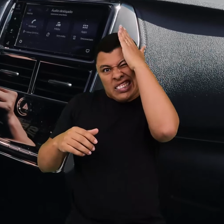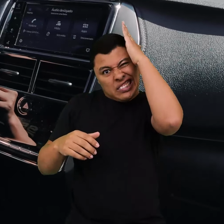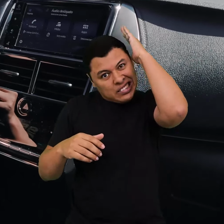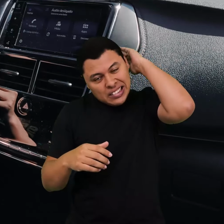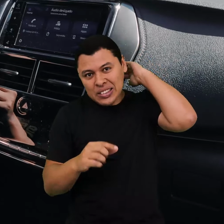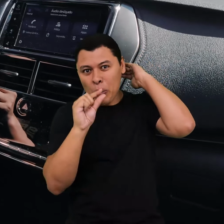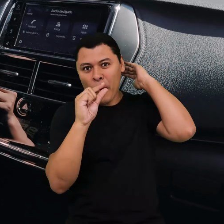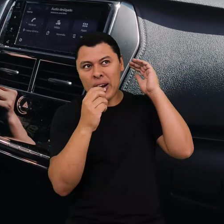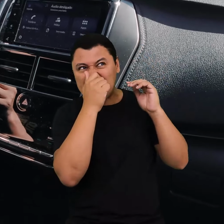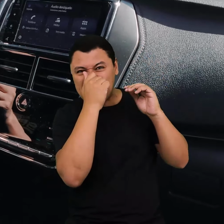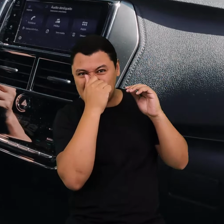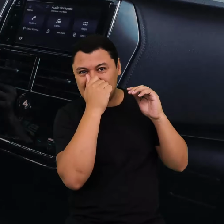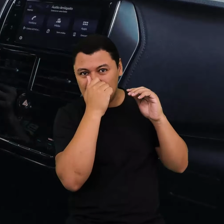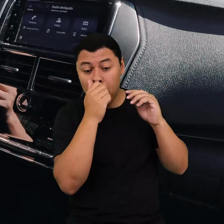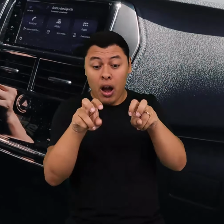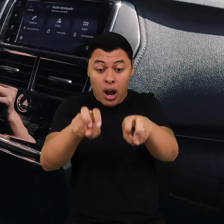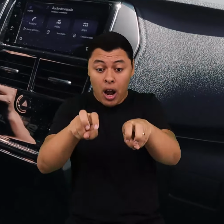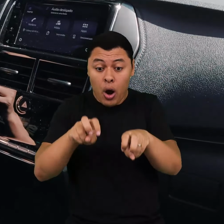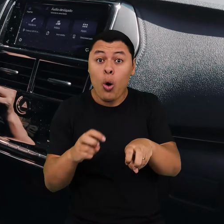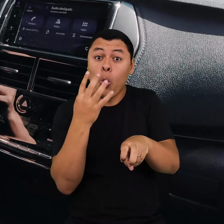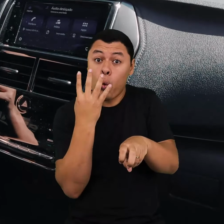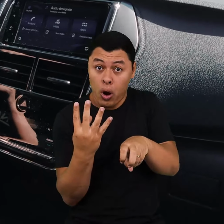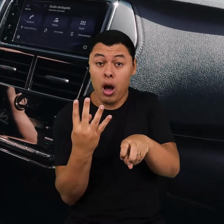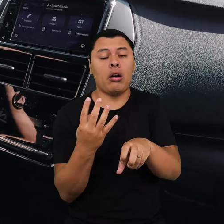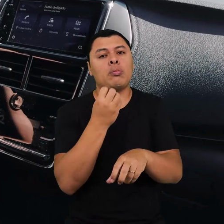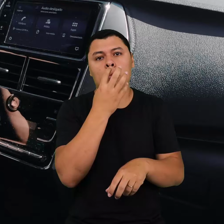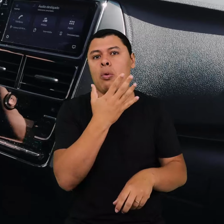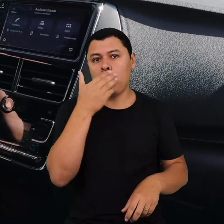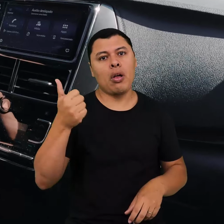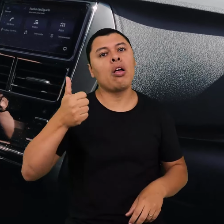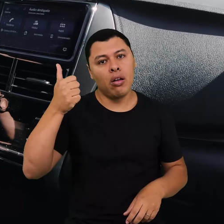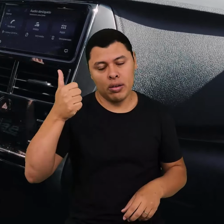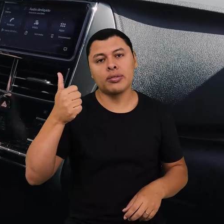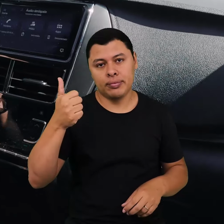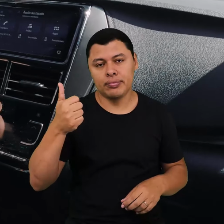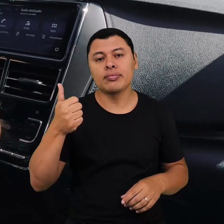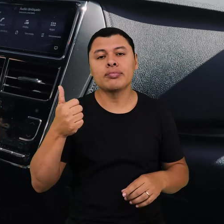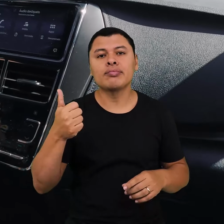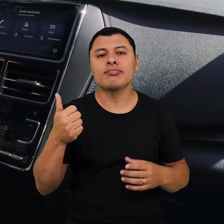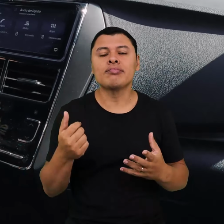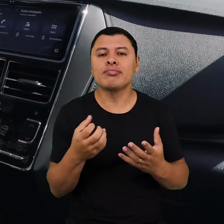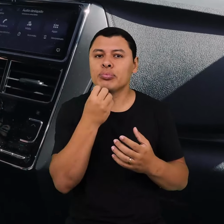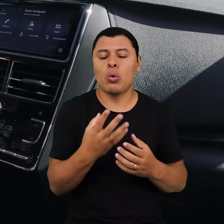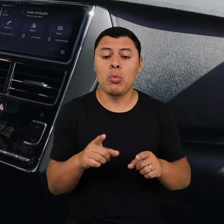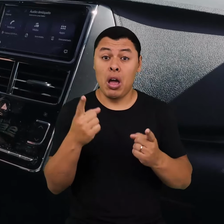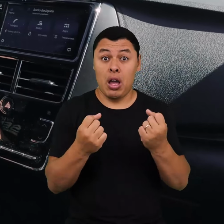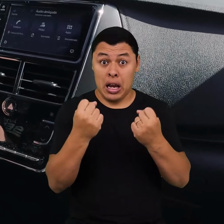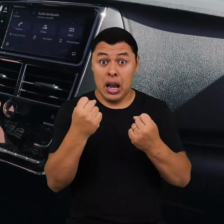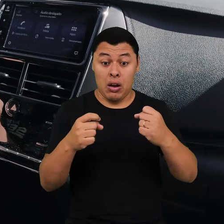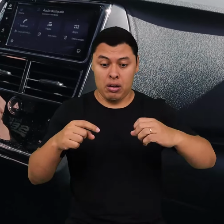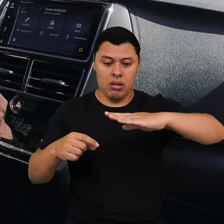ali, mas com 4 passageiros altos você tem aí uma tranquilidade. Algo impressionante por tamanho dele, não é um carro tão longo,